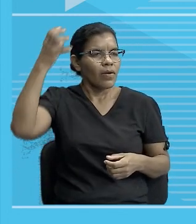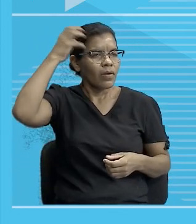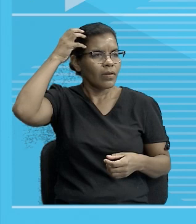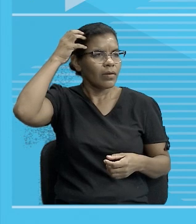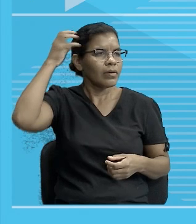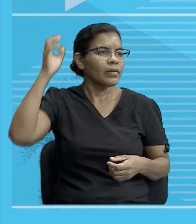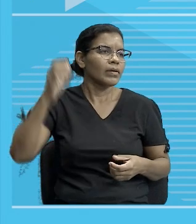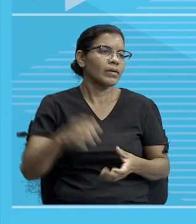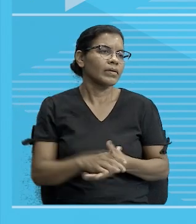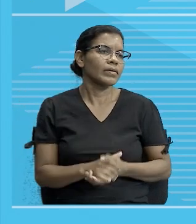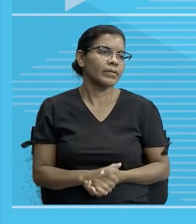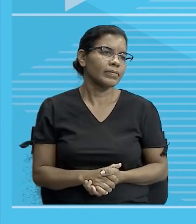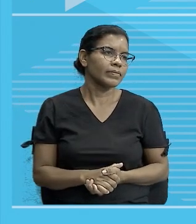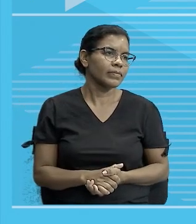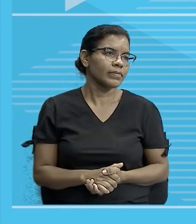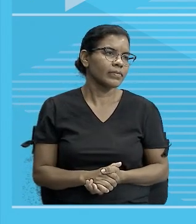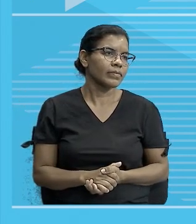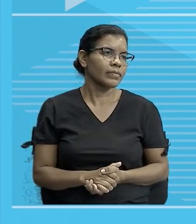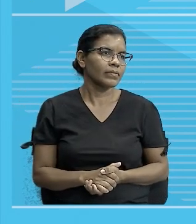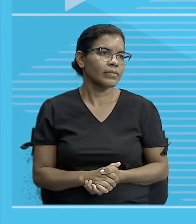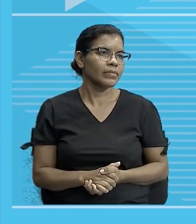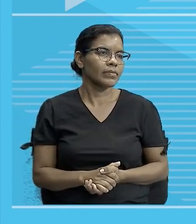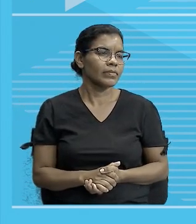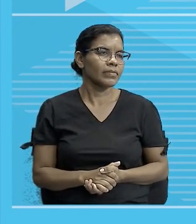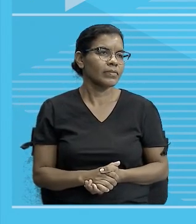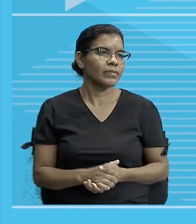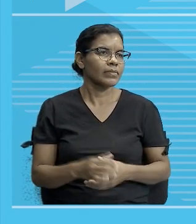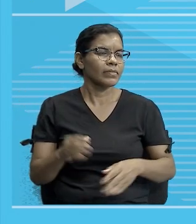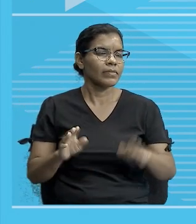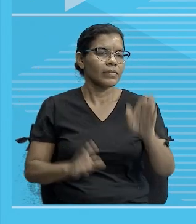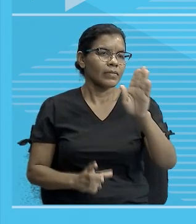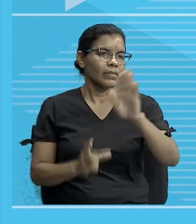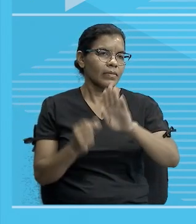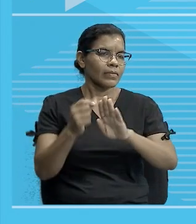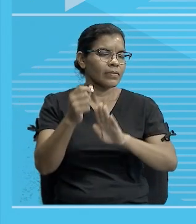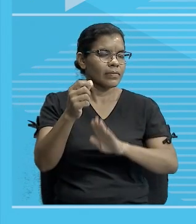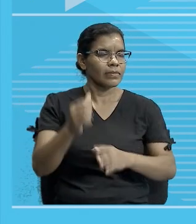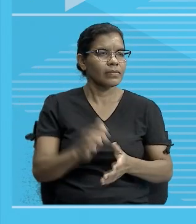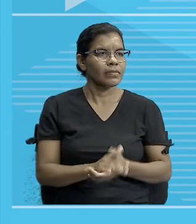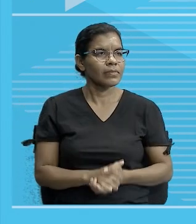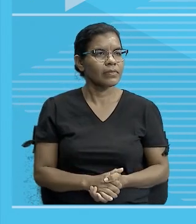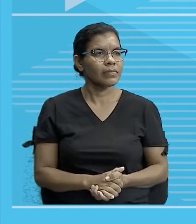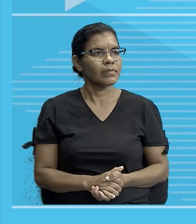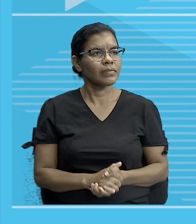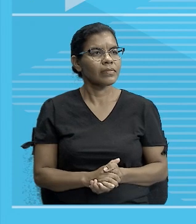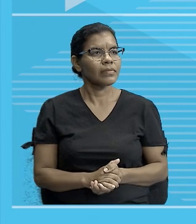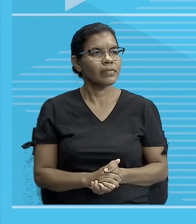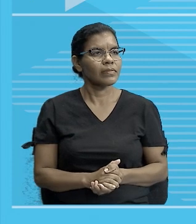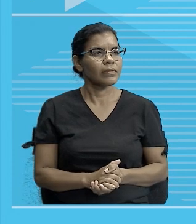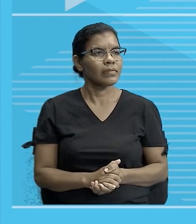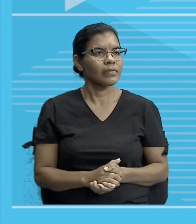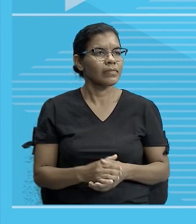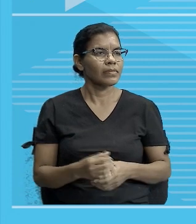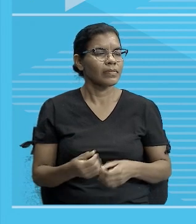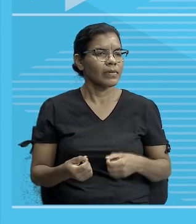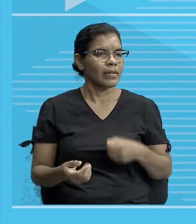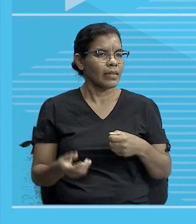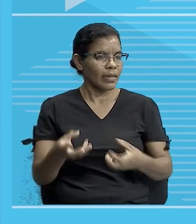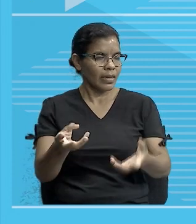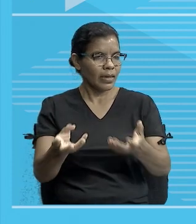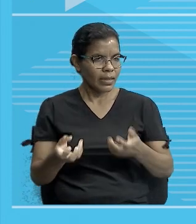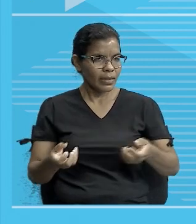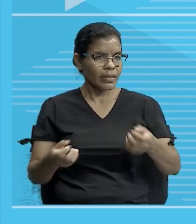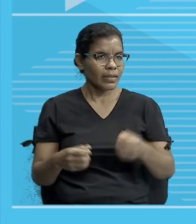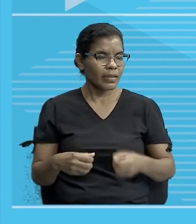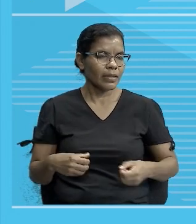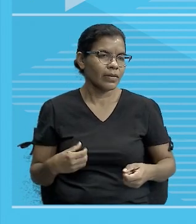parede. Ih, rapaz. E a burguesia só olhando lá longe, dizendo: nós vamos derrubar o rei, eu vou chegar